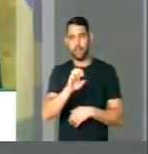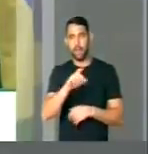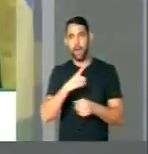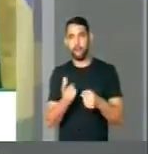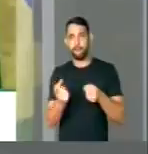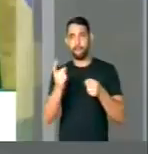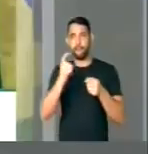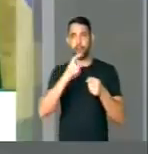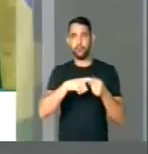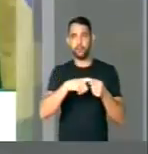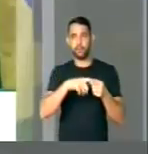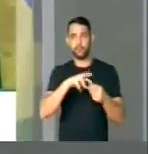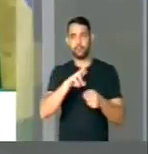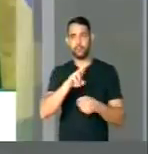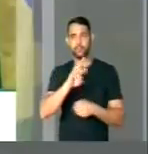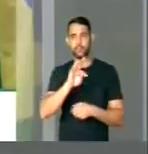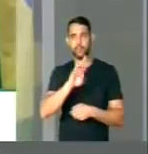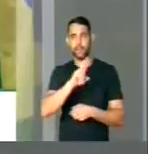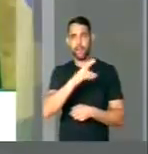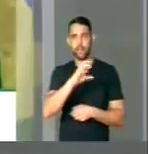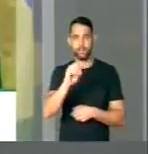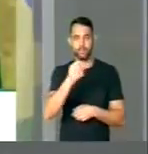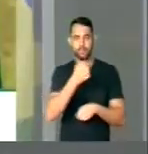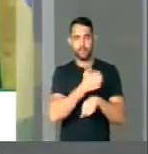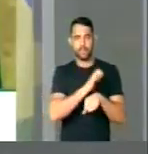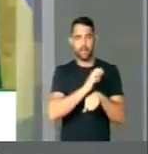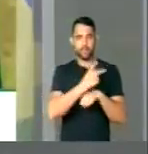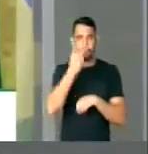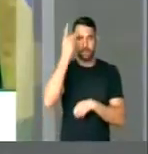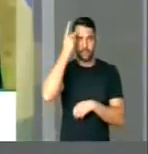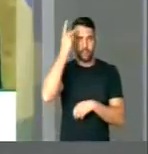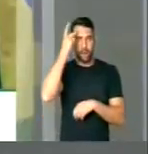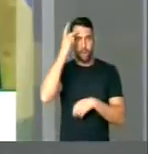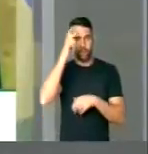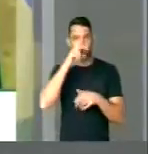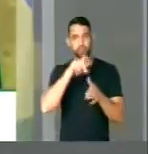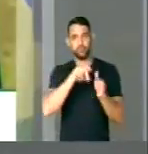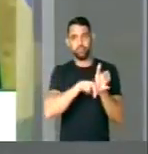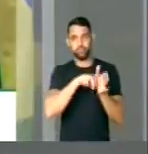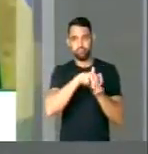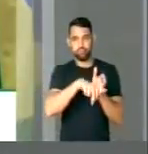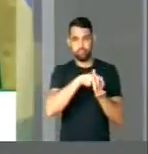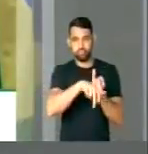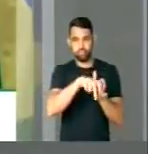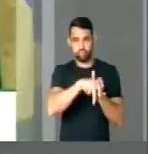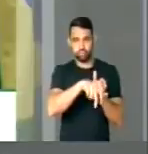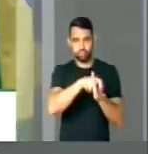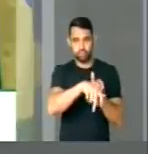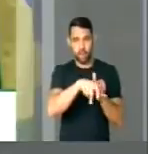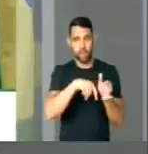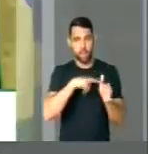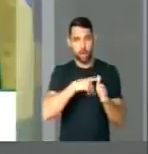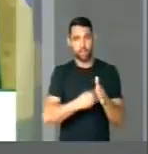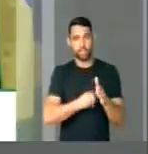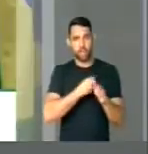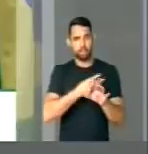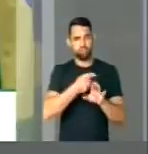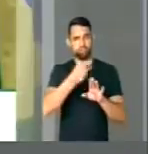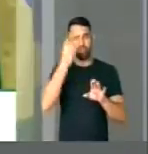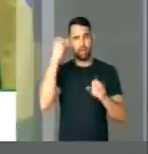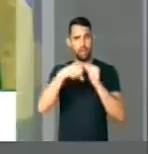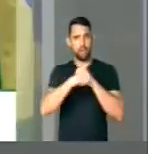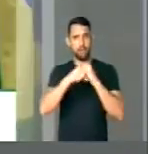recuperação dos trens de passageiros do Estado de São Paulo nós já que já tivemos e Em décadas